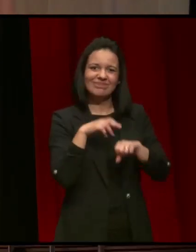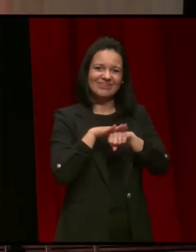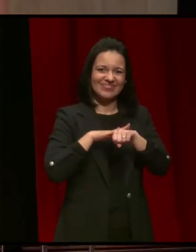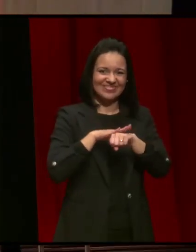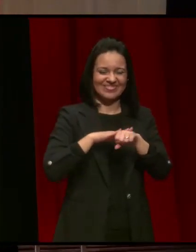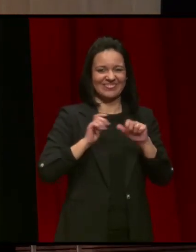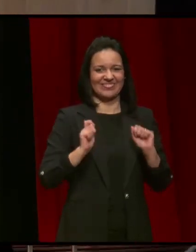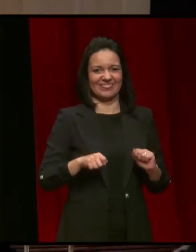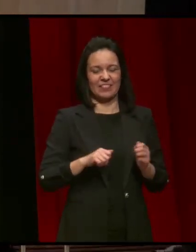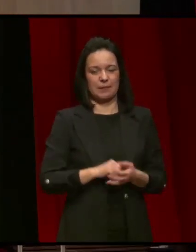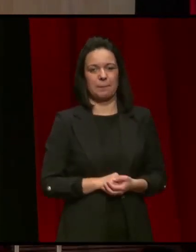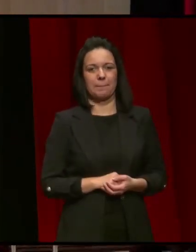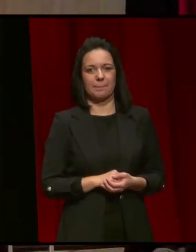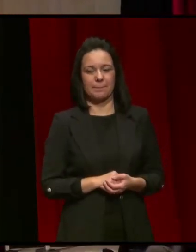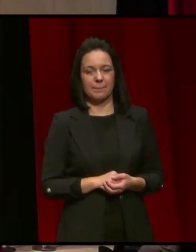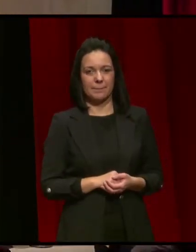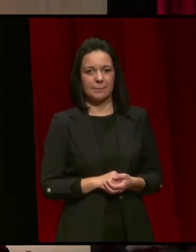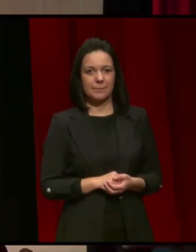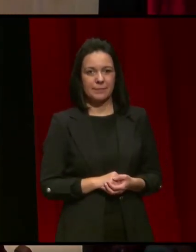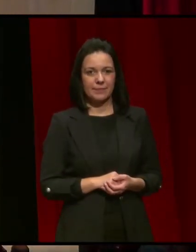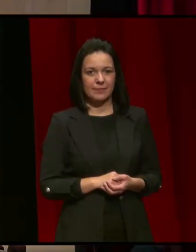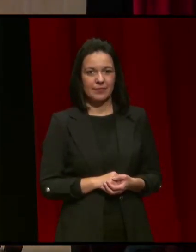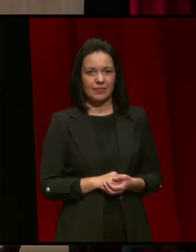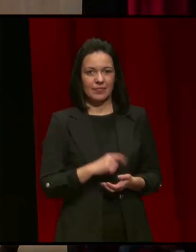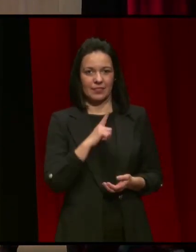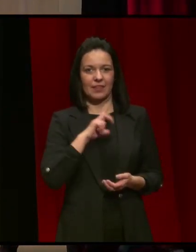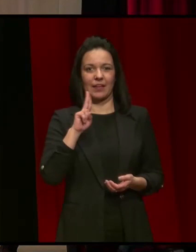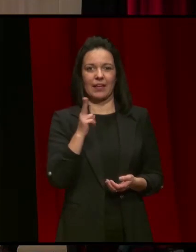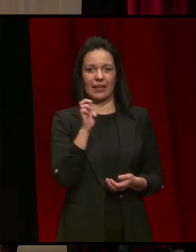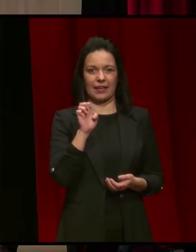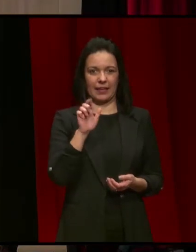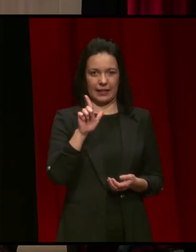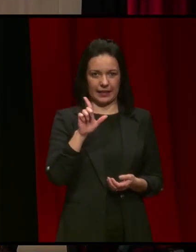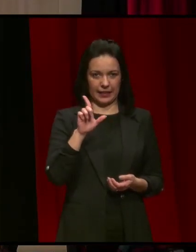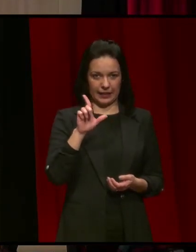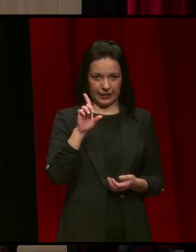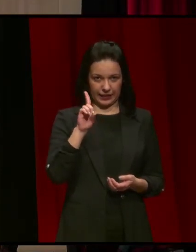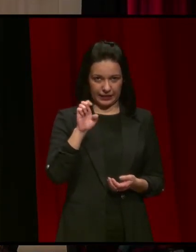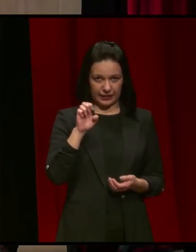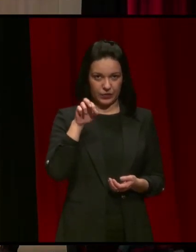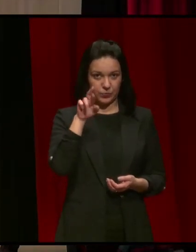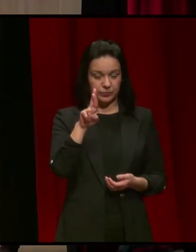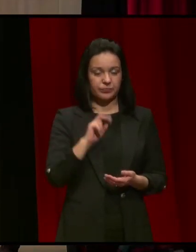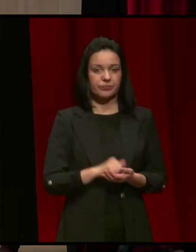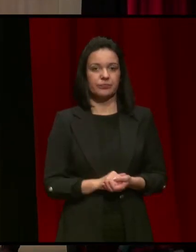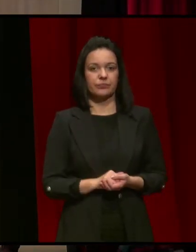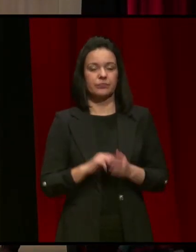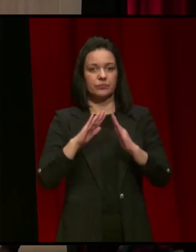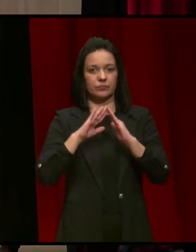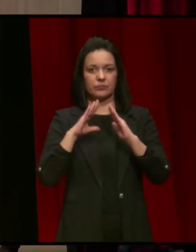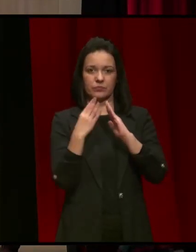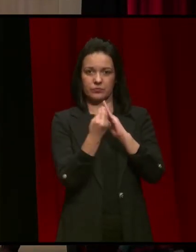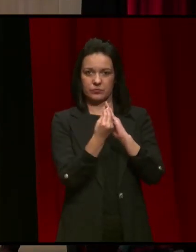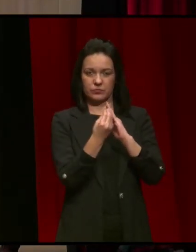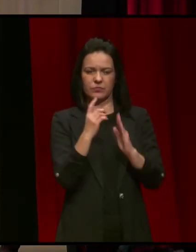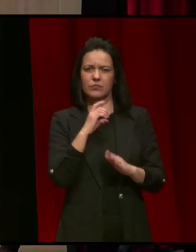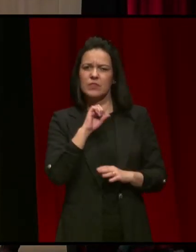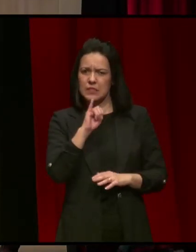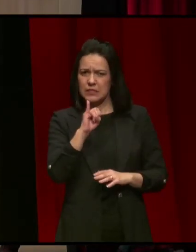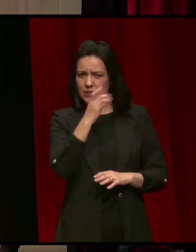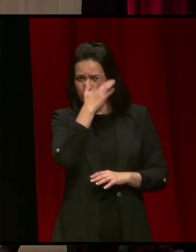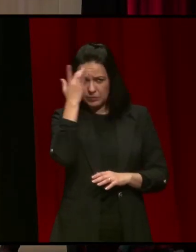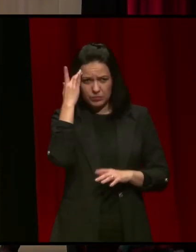Uma outra pergunta aqui, Elder, para uma igreja que receba um